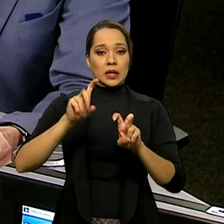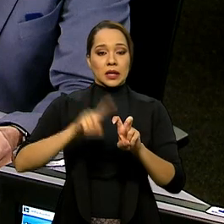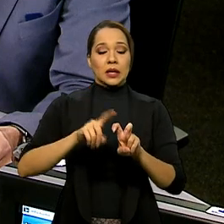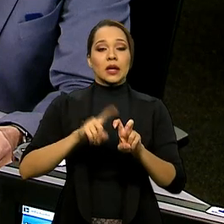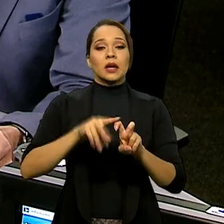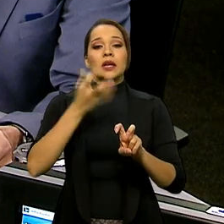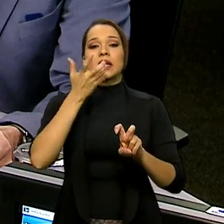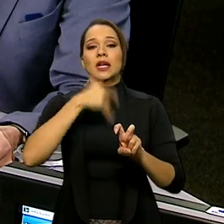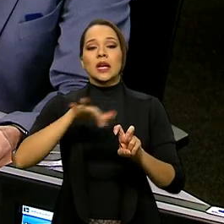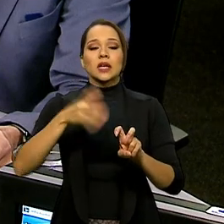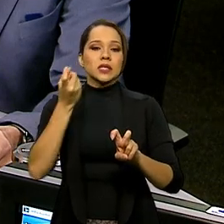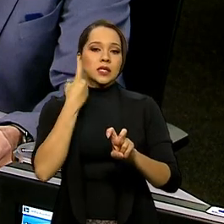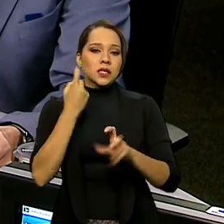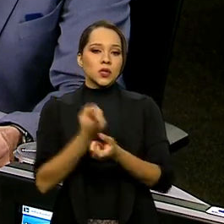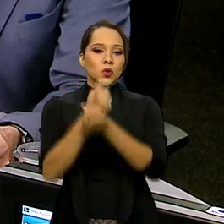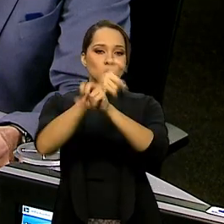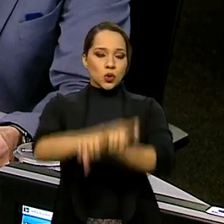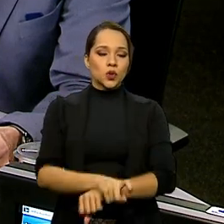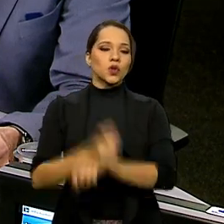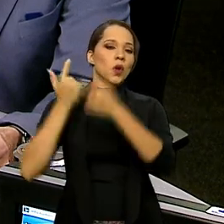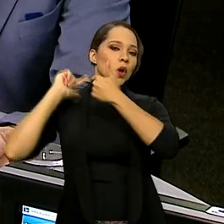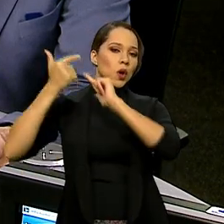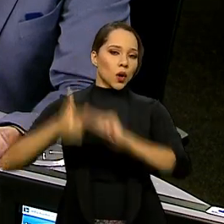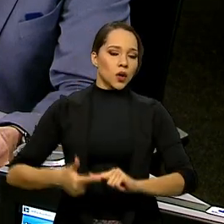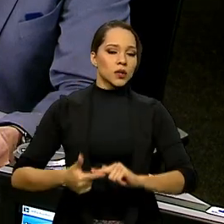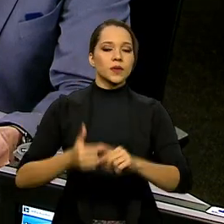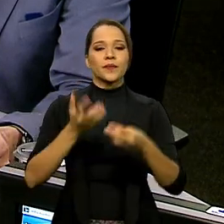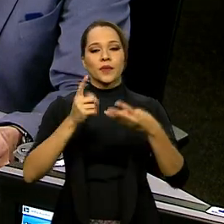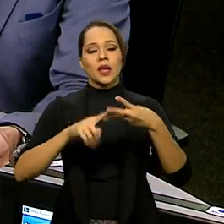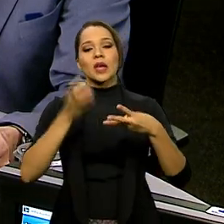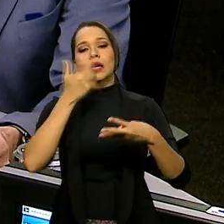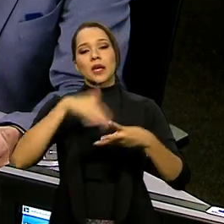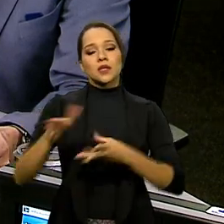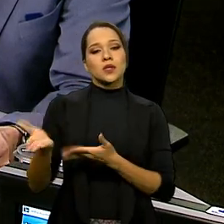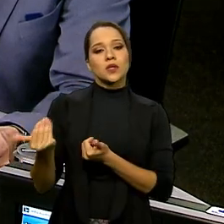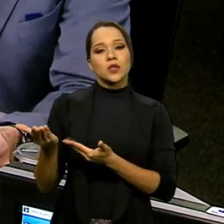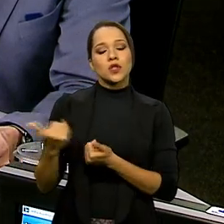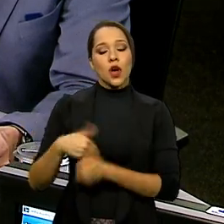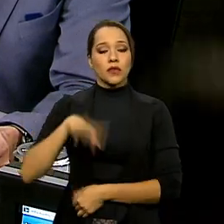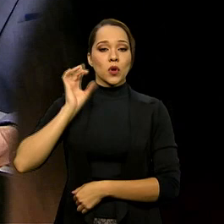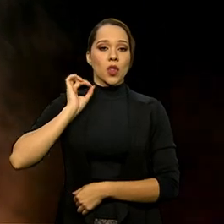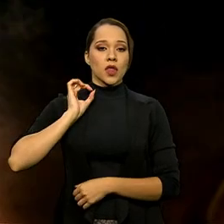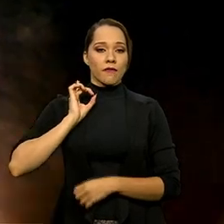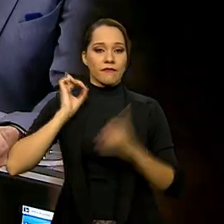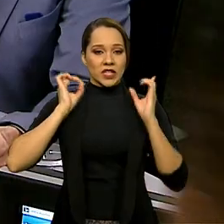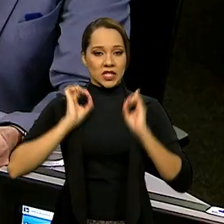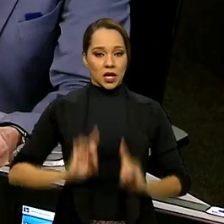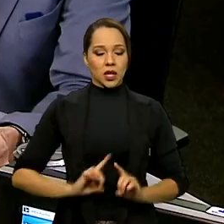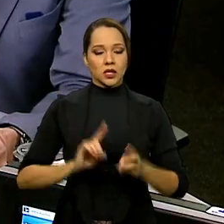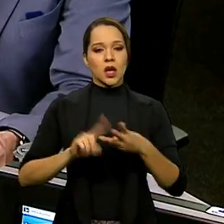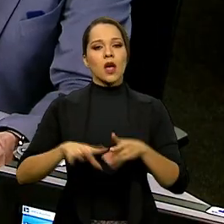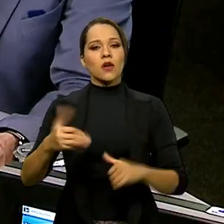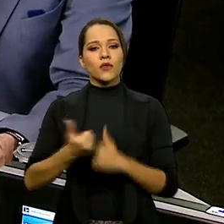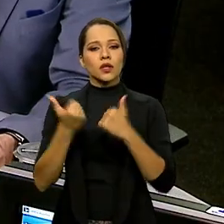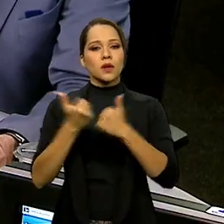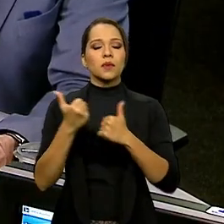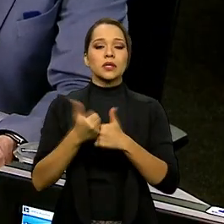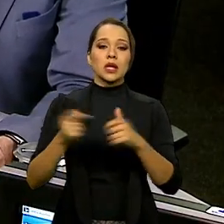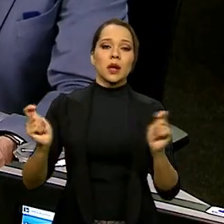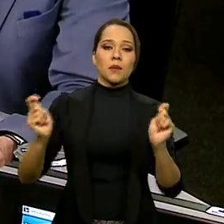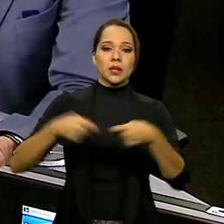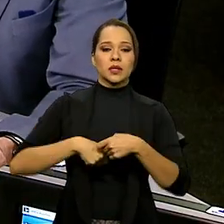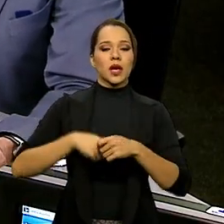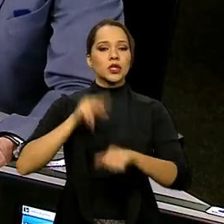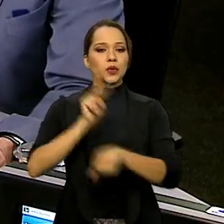indígenas, quilombolas e comunidades tradicionais, crianças e adolescentes com deficiência e fortalecimento das